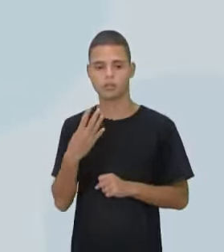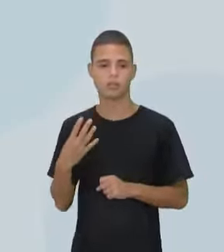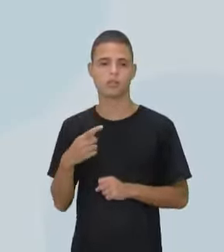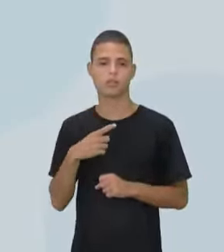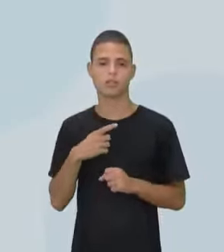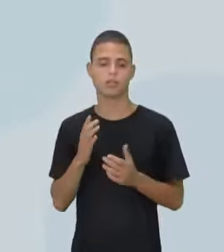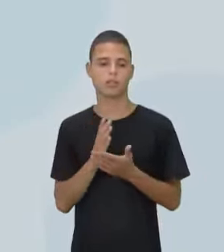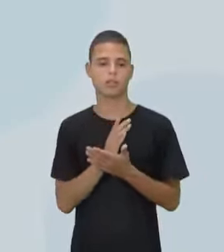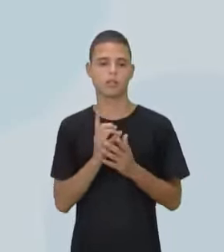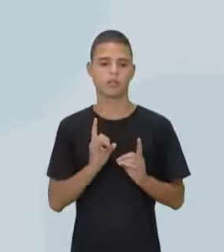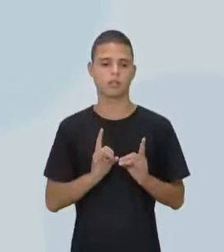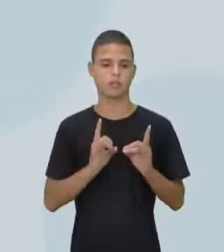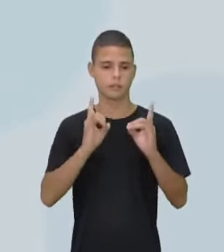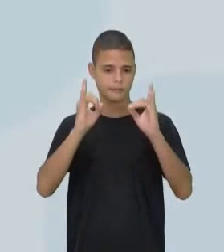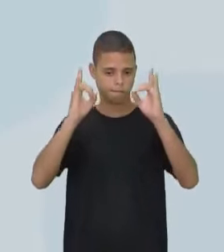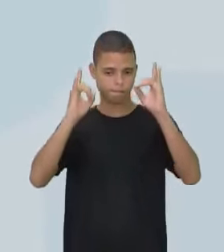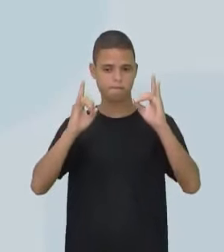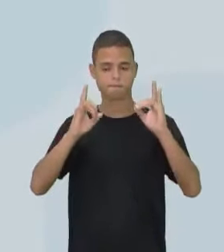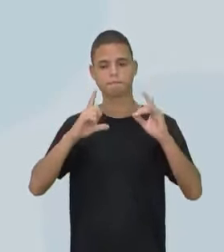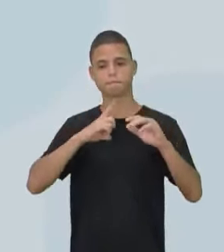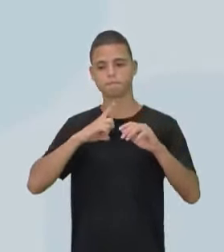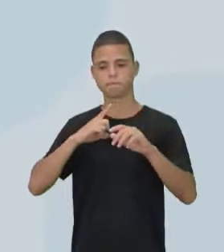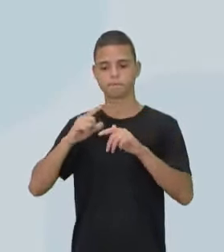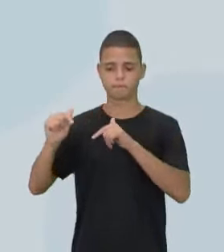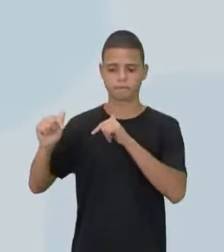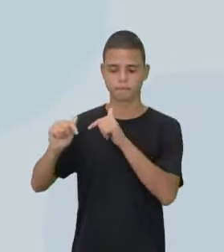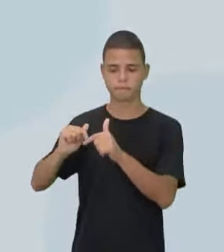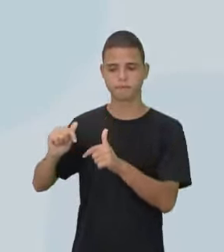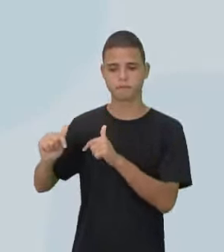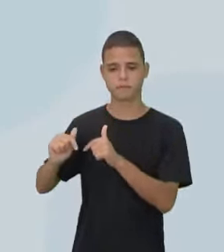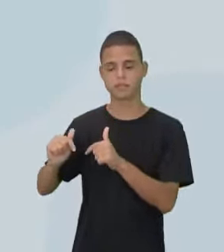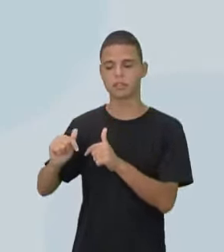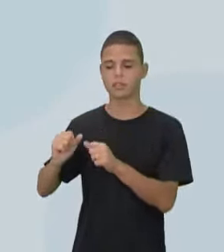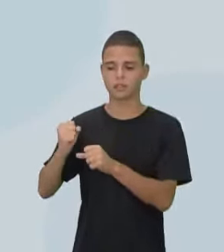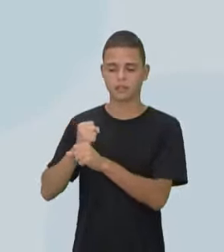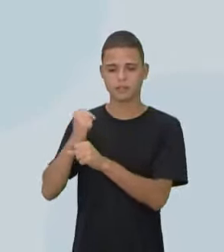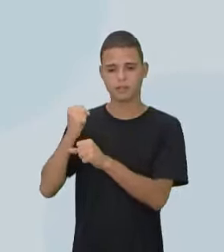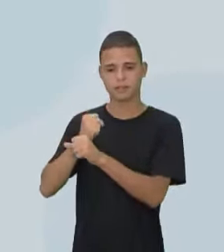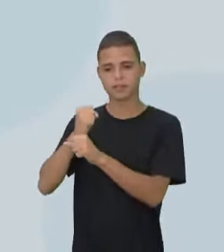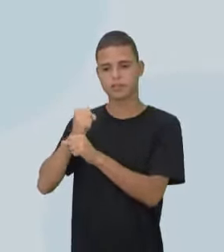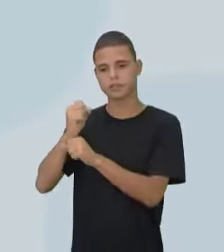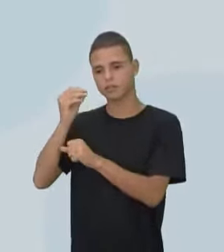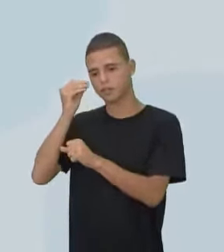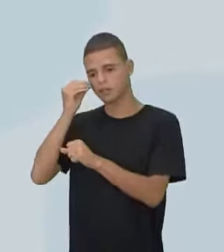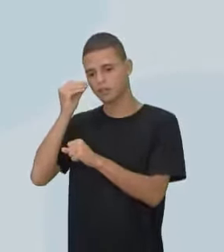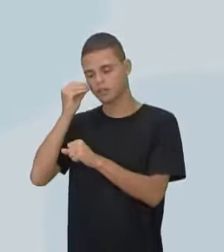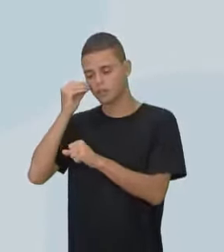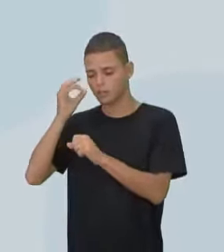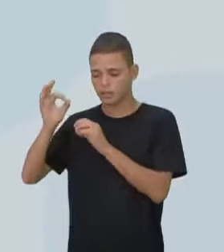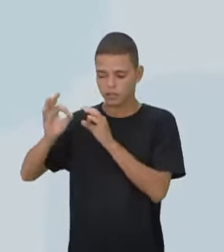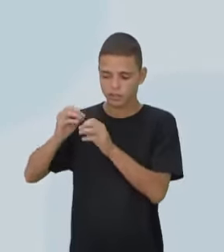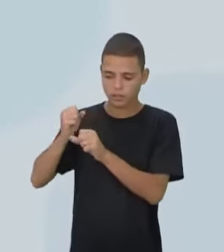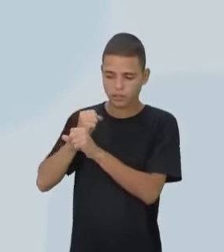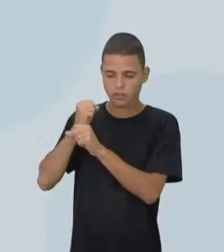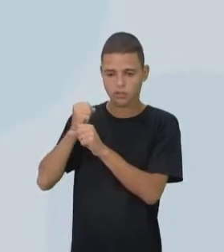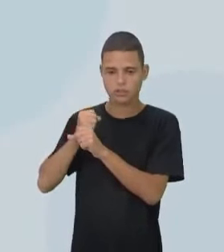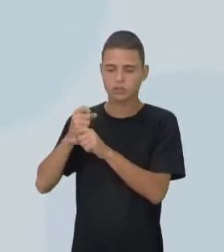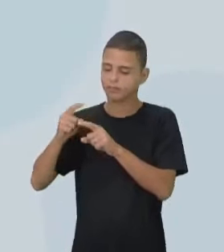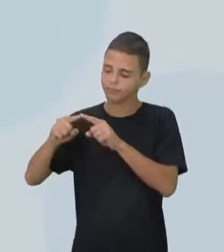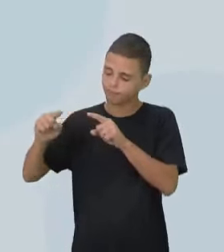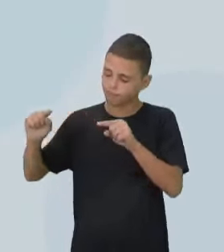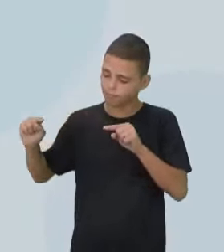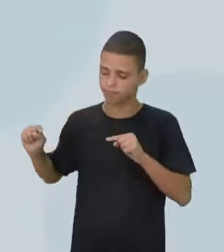moradias. Houve todo um trabalho, né, de desapropriação e de reurbanização, e foi criado um